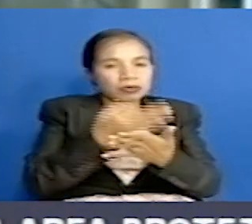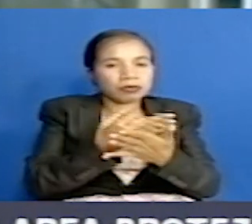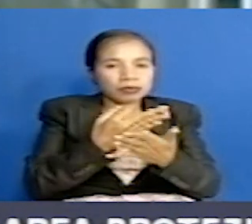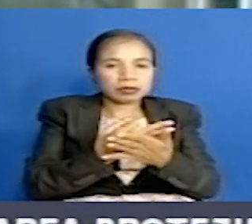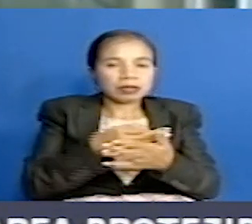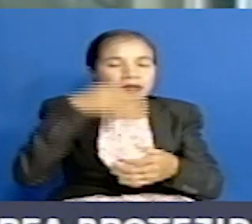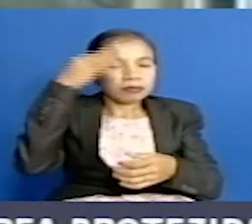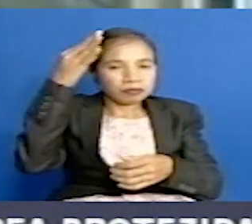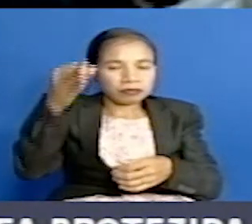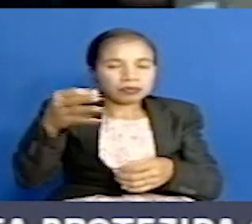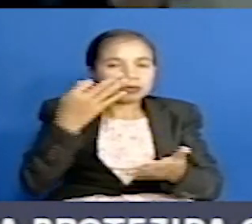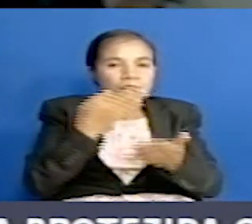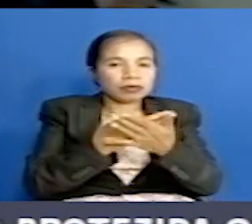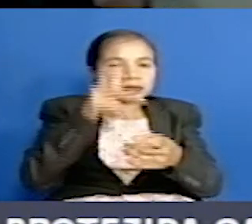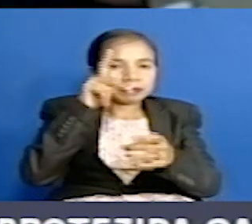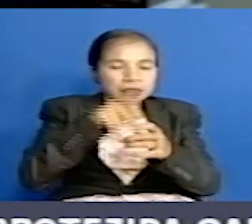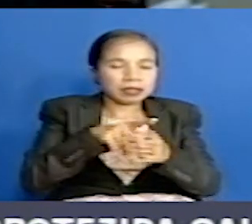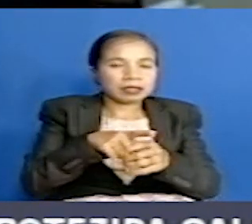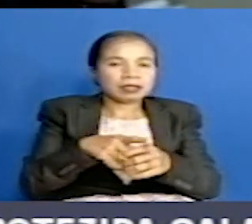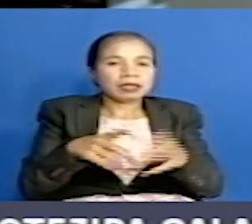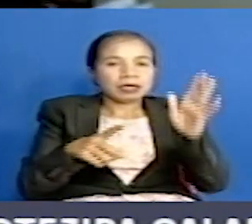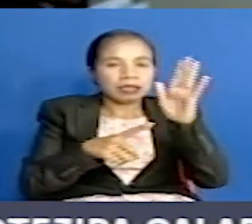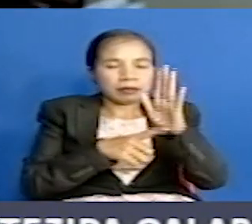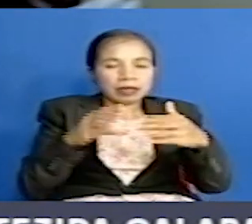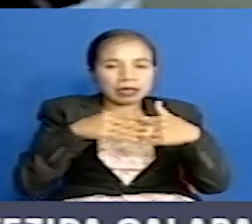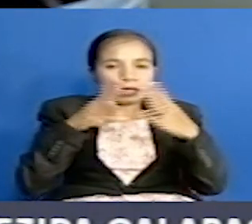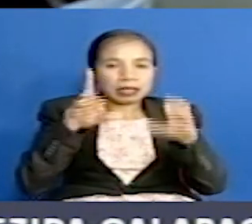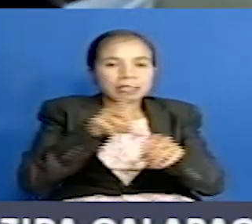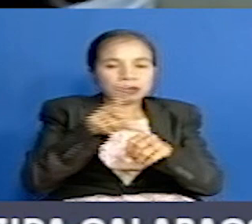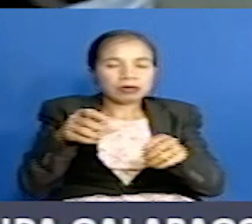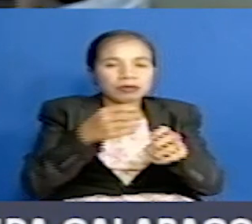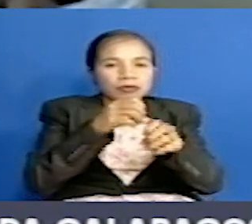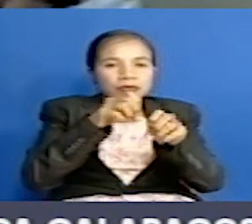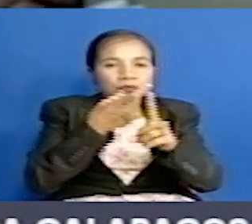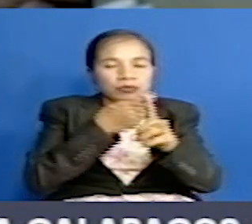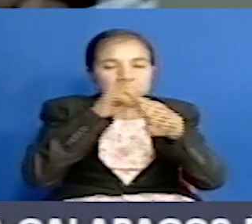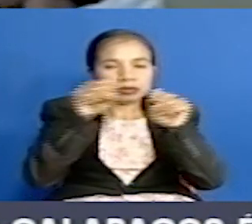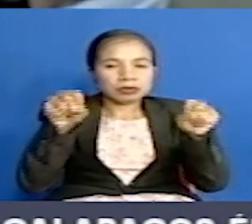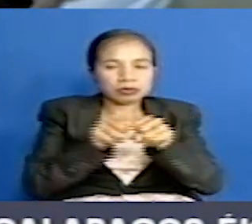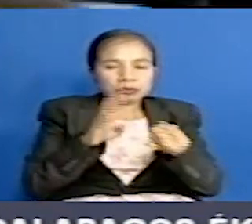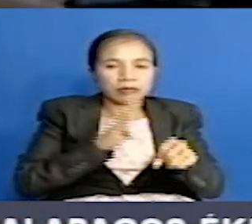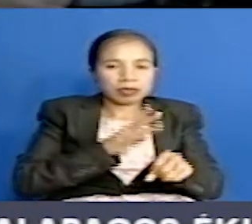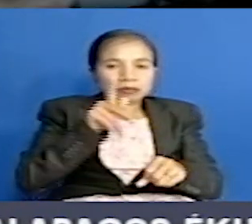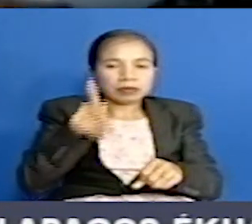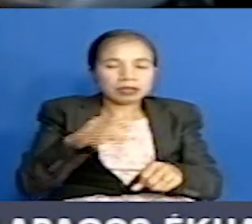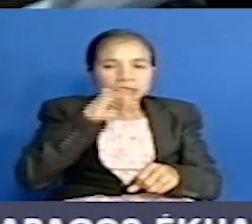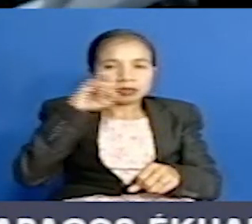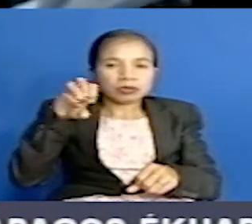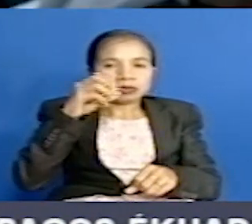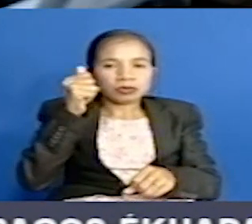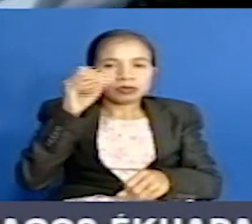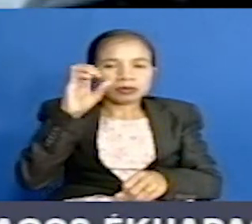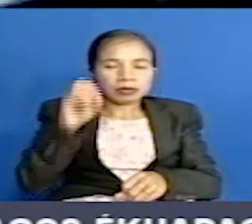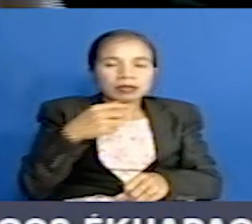foi implicação para o futuro fundo petrolífero. Representante da autoridade local, José Suco Bairro Pité, João Batista